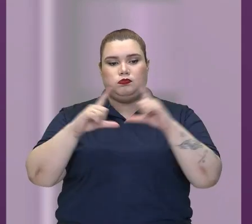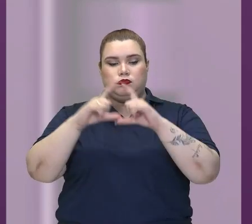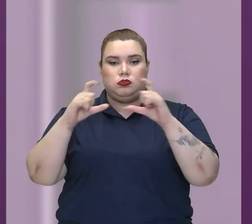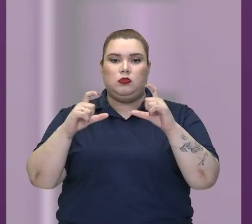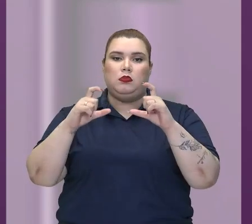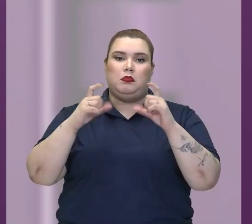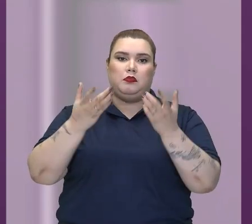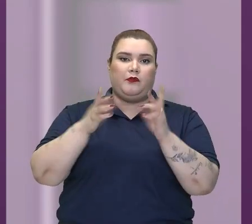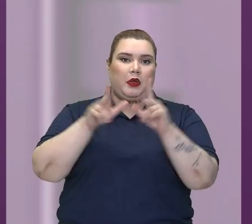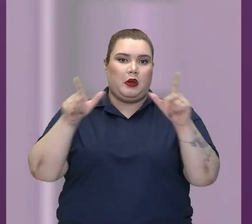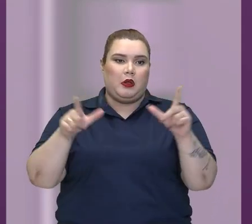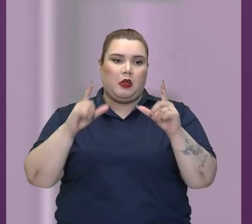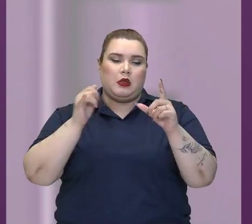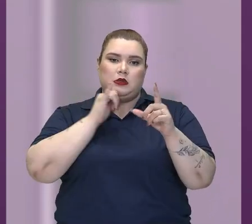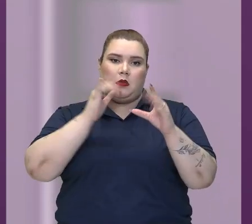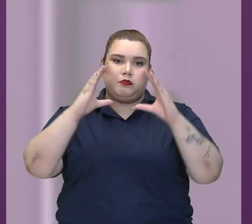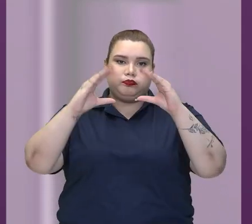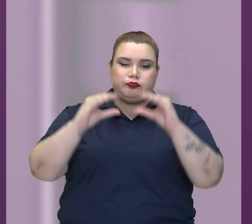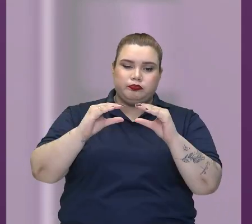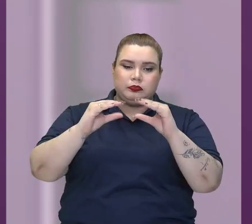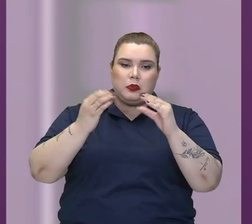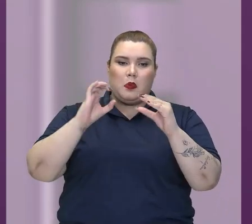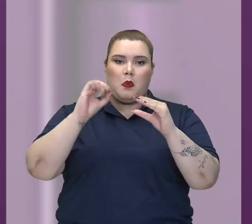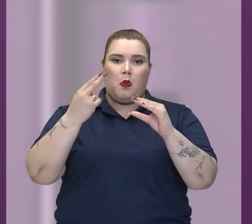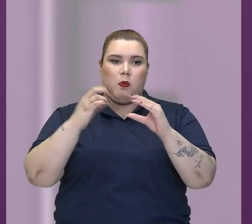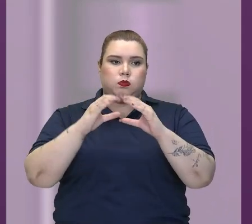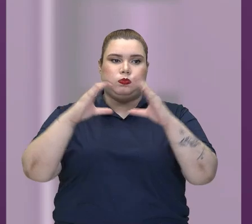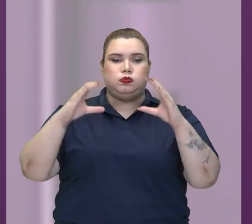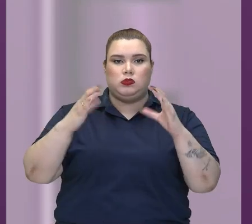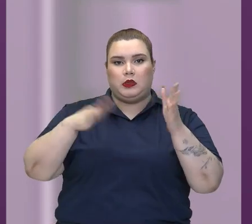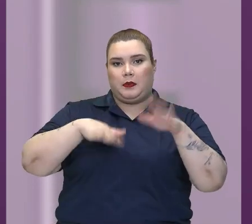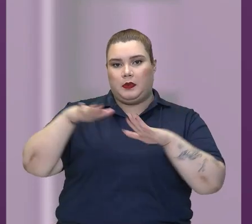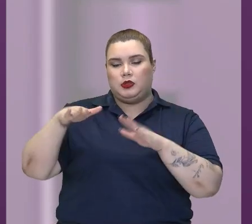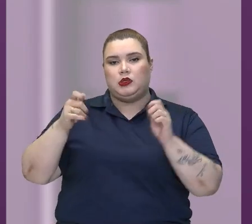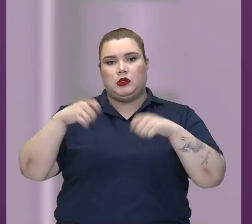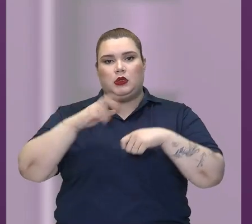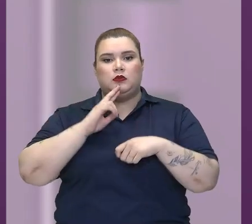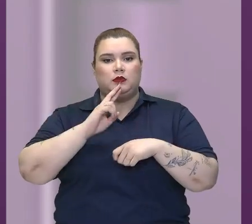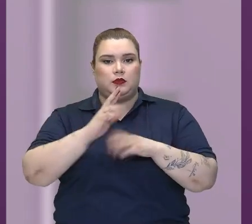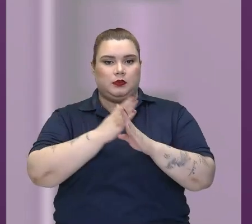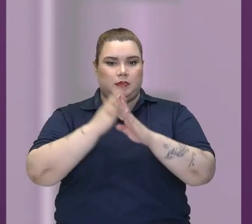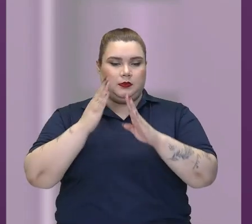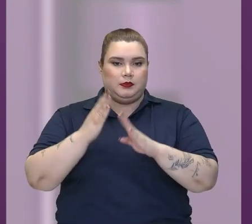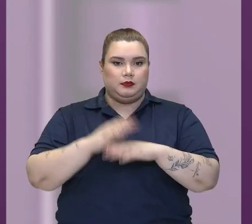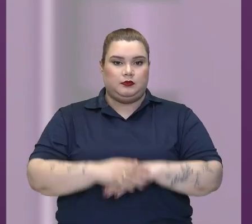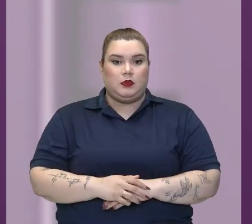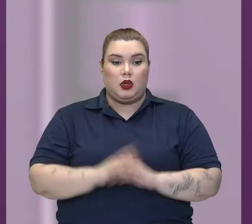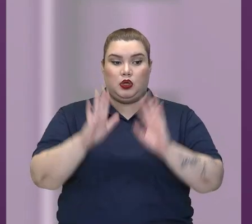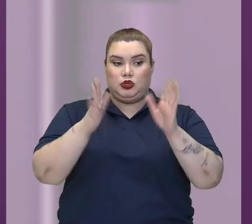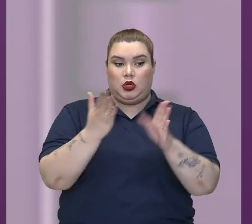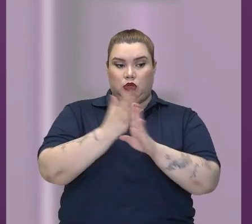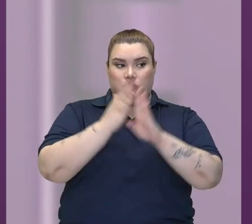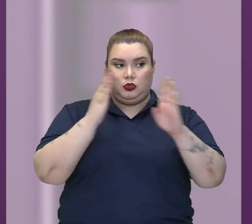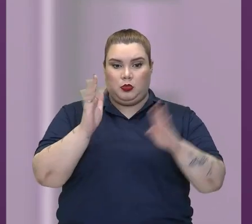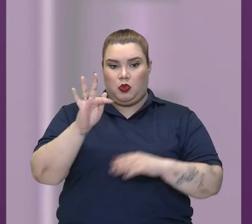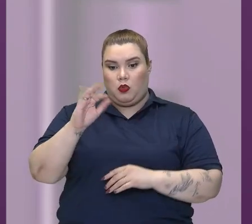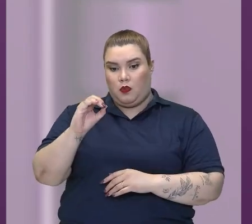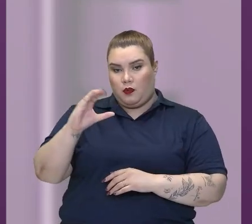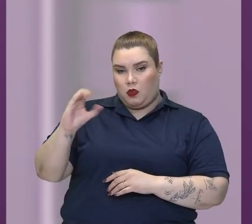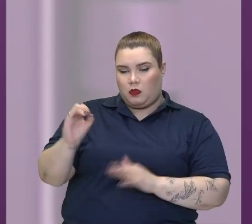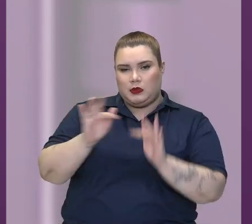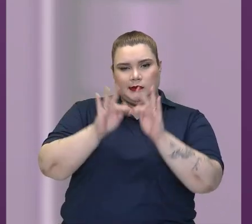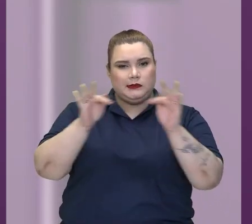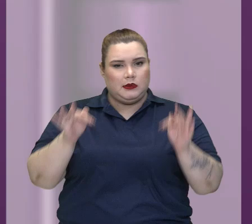encontrar esses resultados de uma maneira bem parecida, tá bom? Agora que a gente determinou aí o foco, né, ficou bem